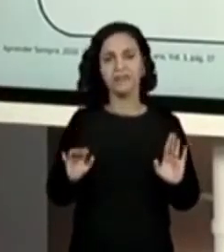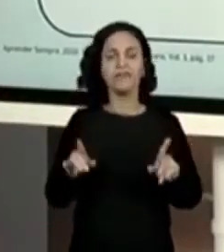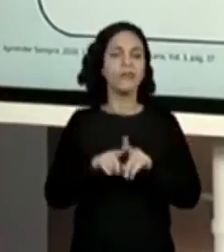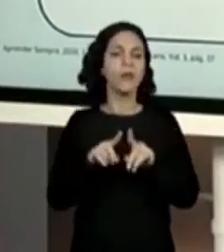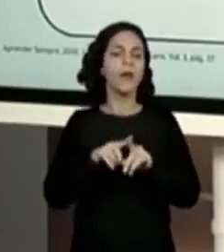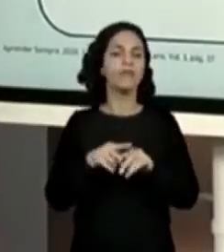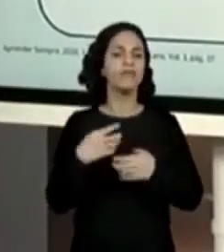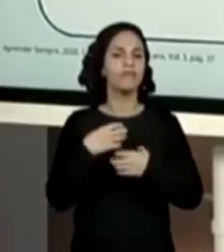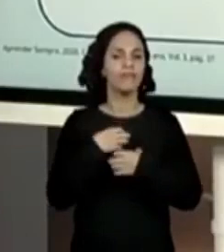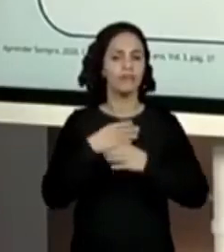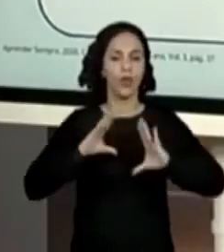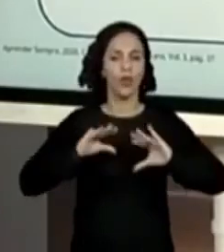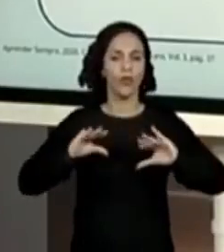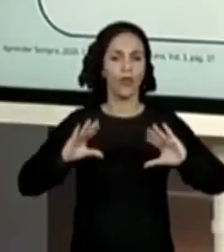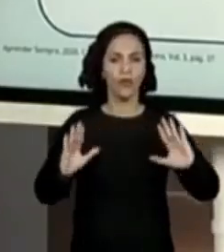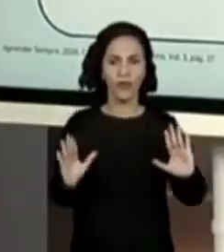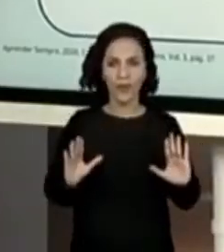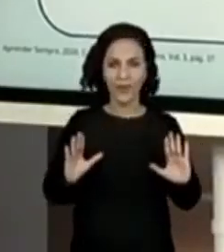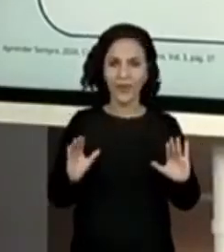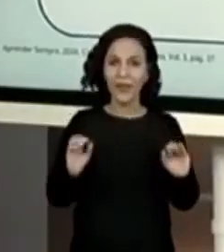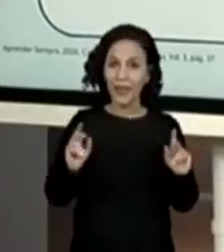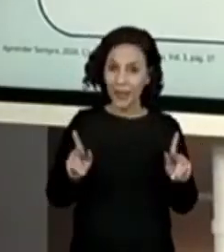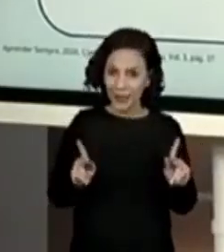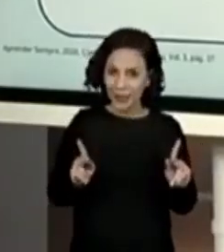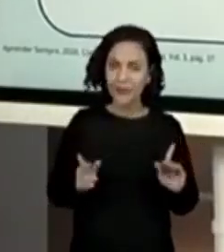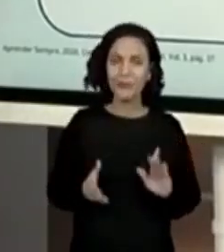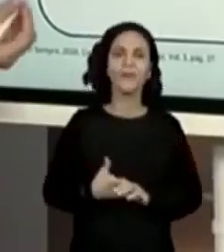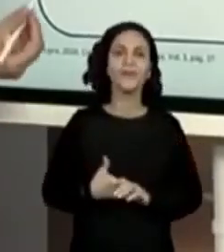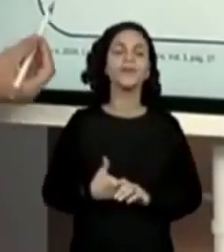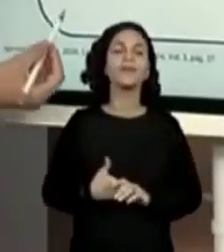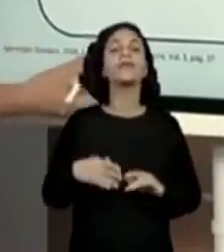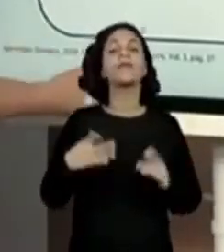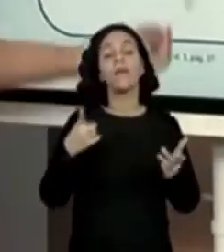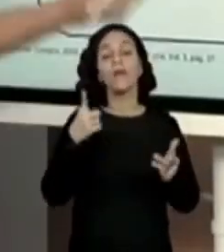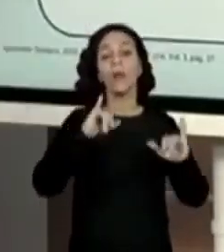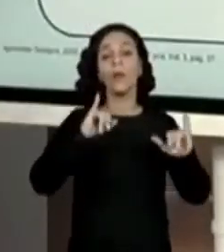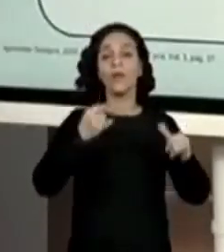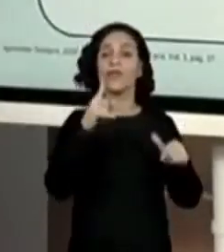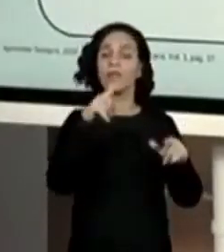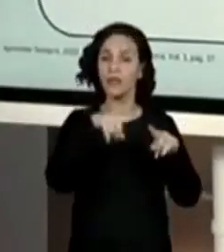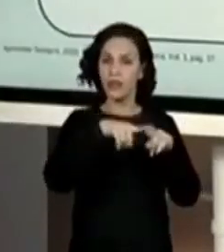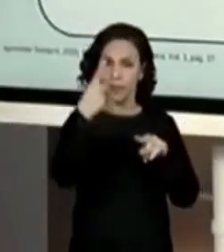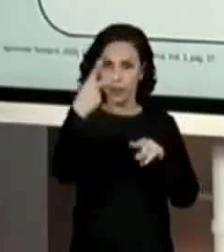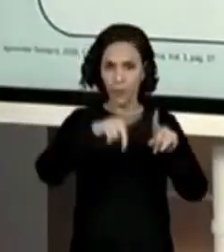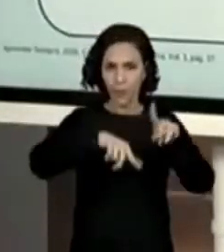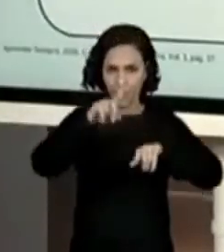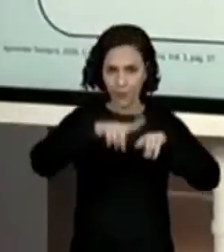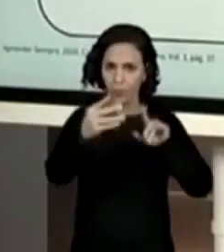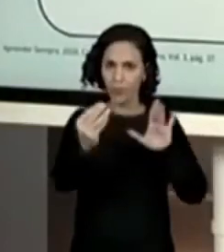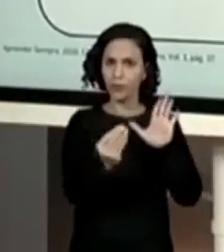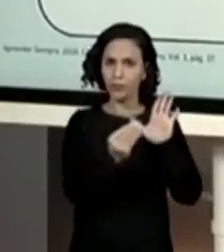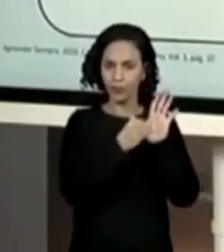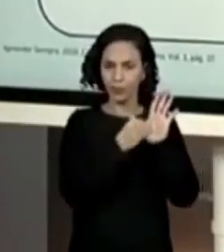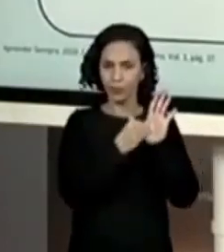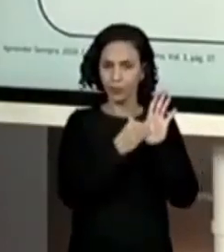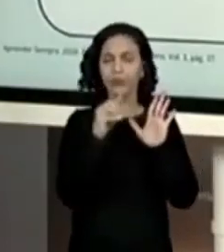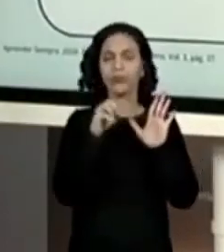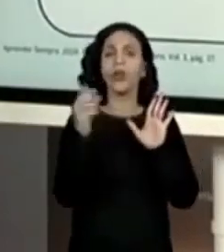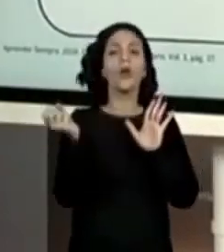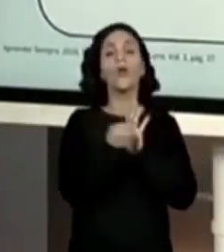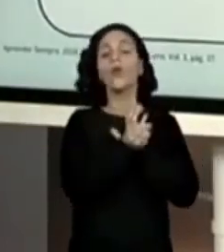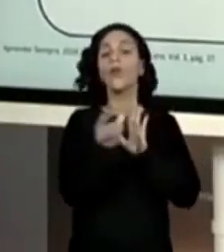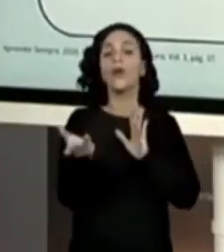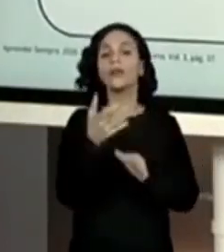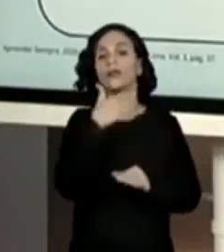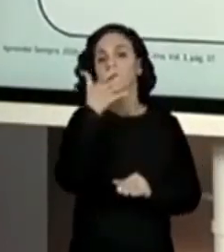mais confortável. Tá bom? E aí, vocês vão escrever aqui embaixo, depois lá no seu material, quantas